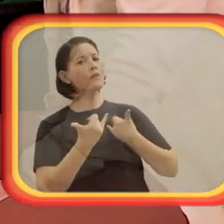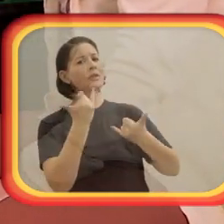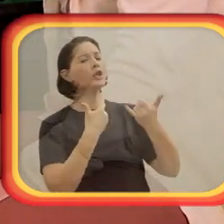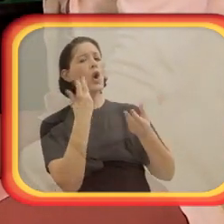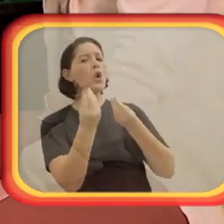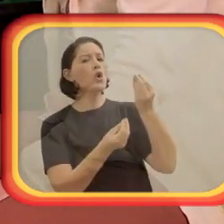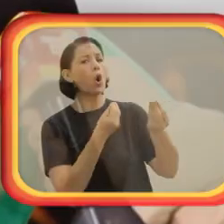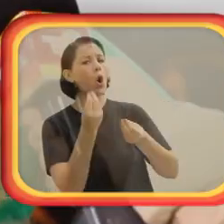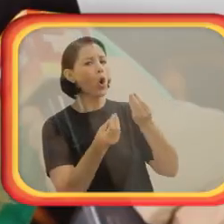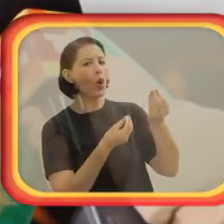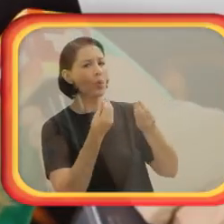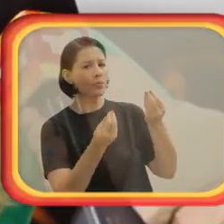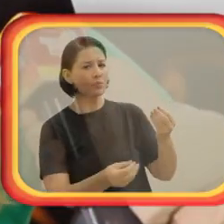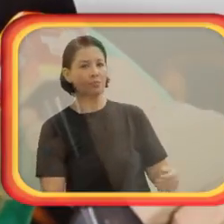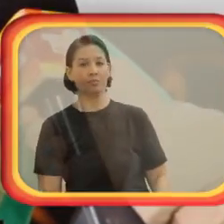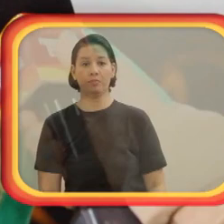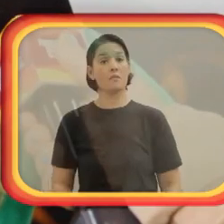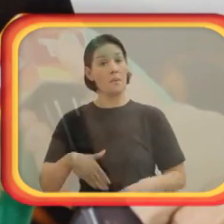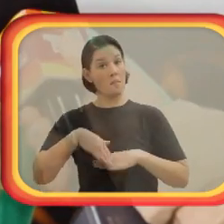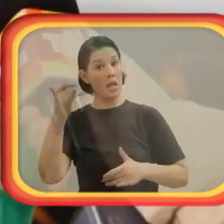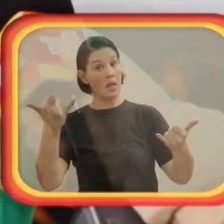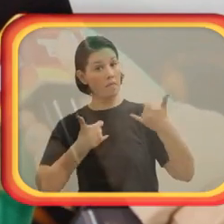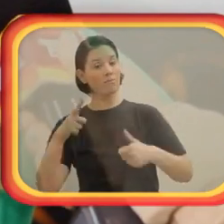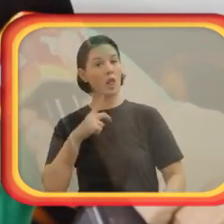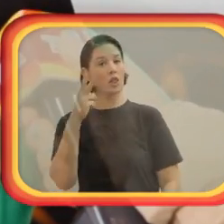a gente tem dois sites. O site do Instituto é